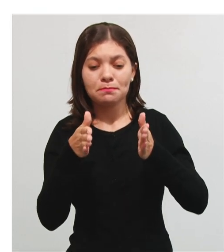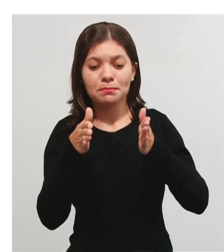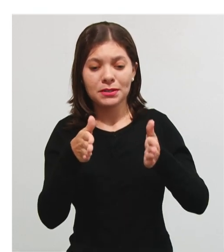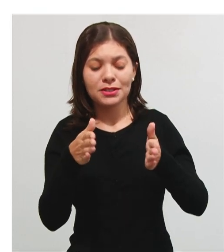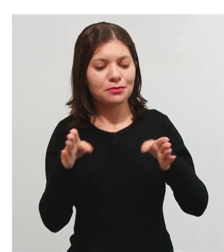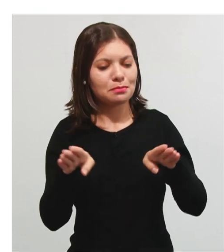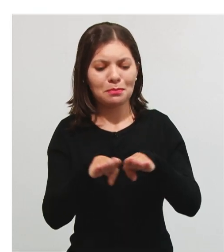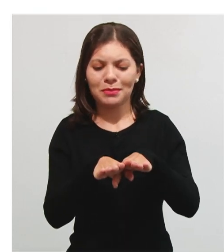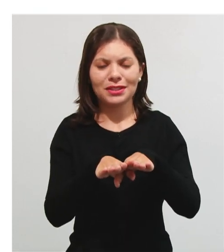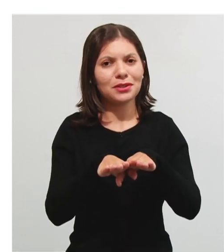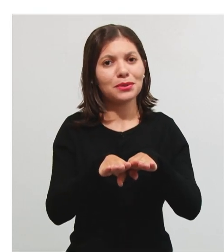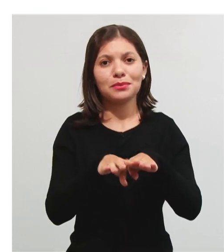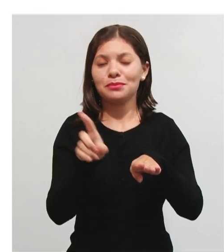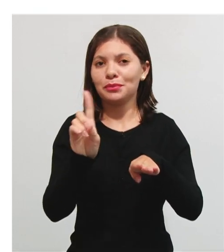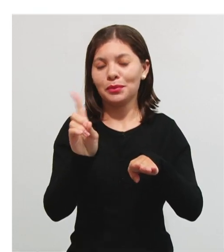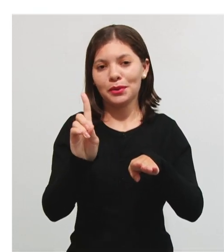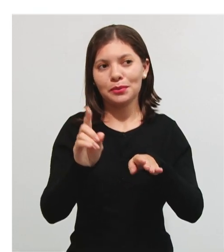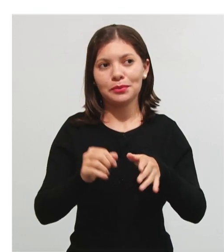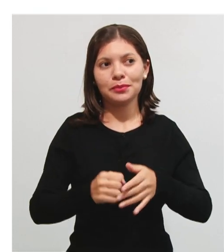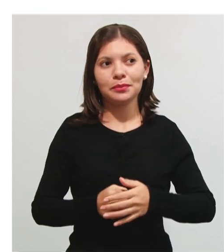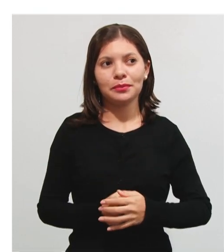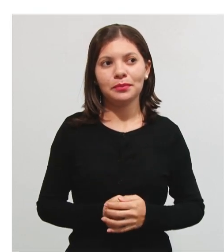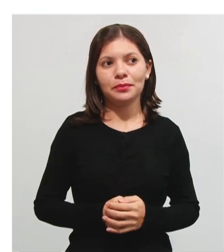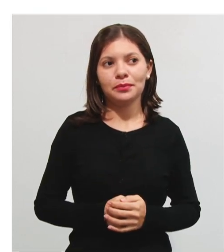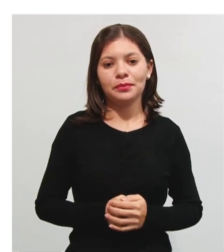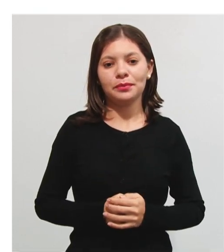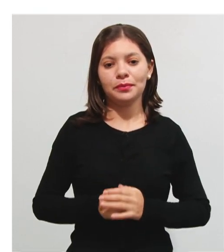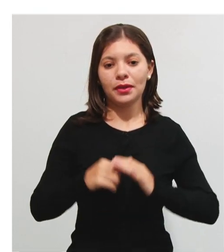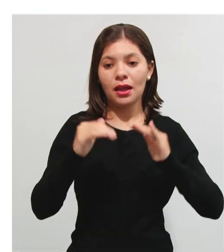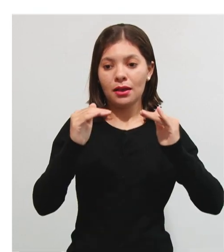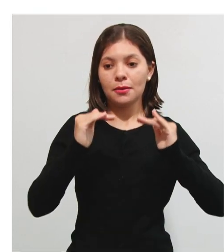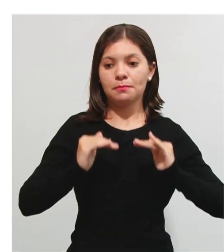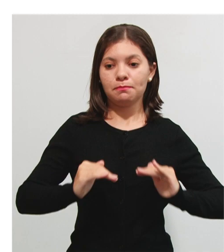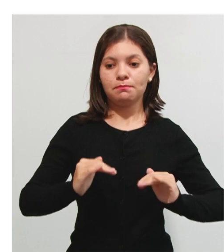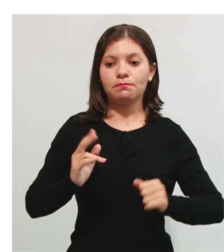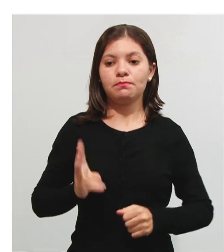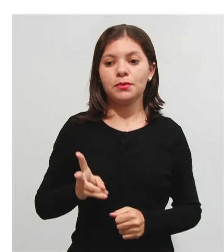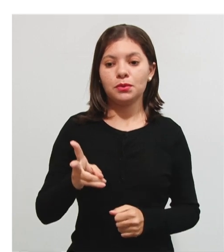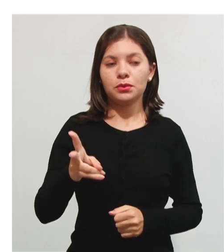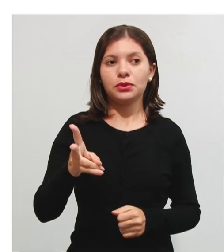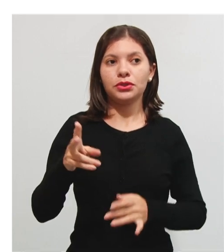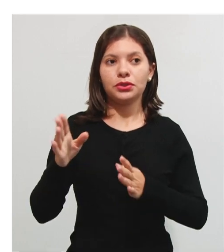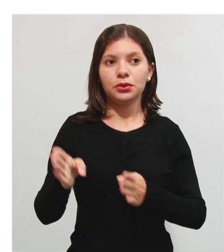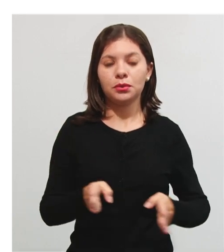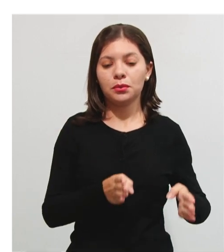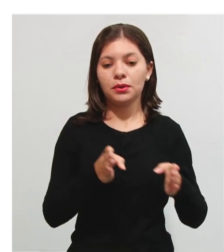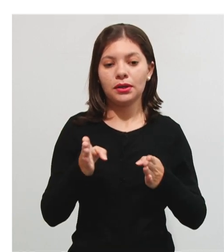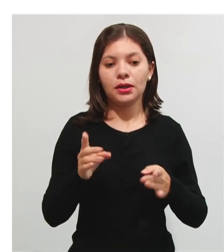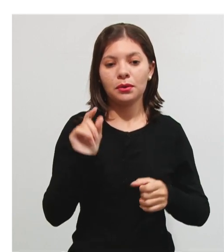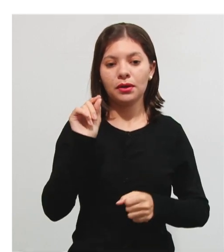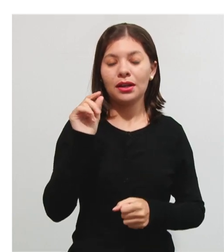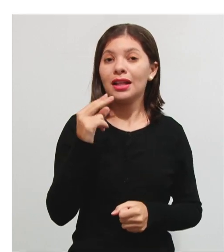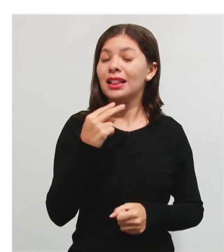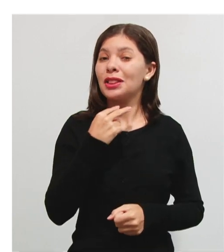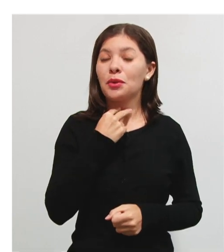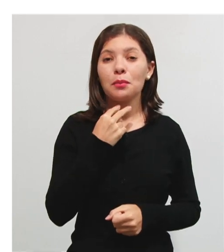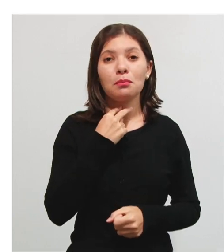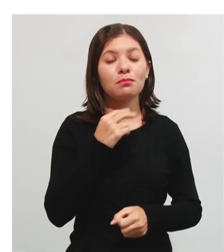geral que uma produção em série poderia fazer. A produção contínua é aquela que não pode